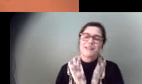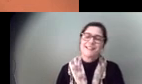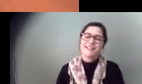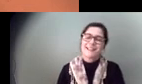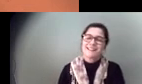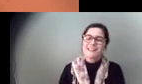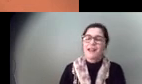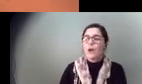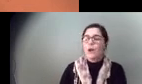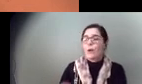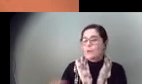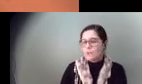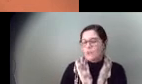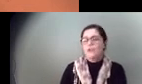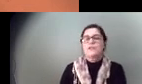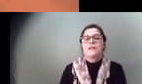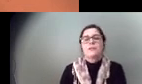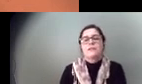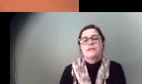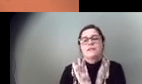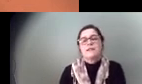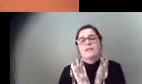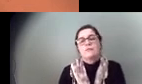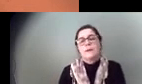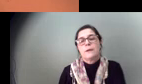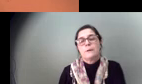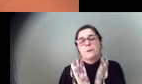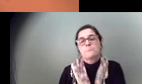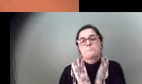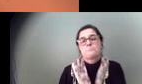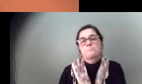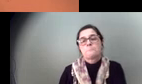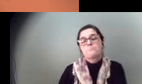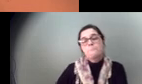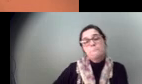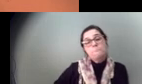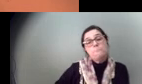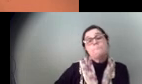dos adolescentes, né? Os menores já têm uma facilidade maior.